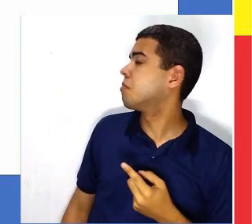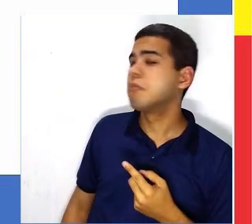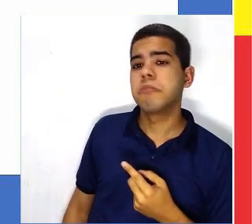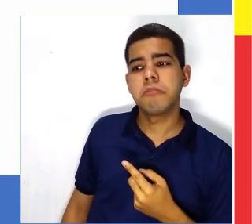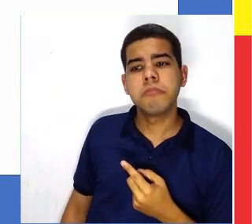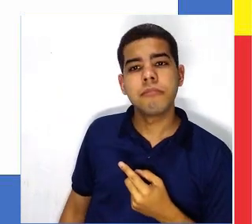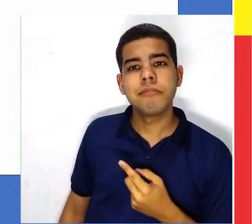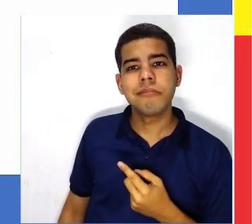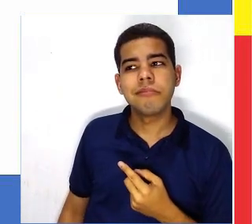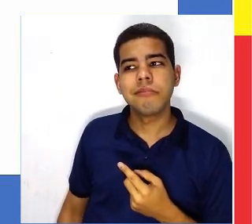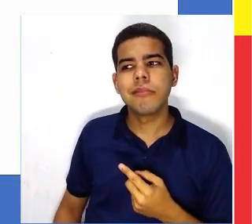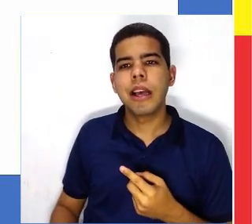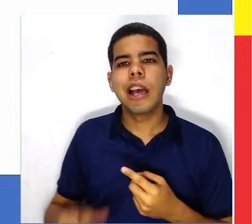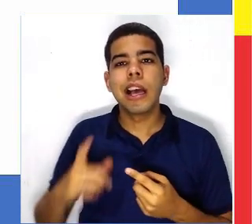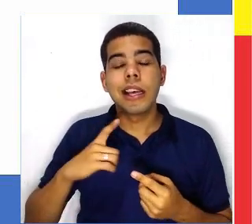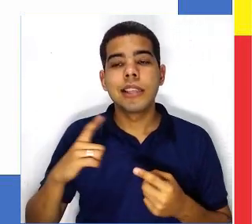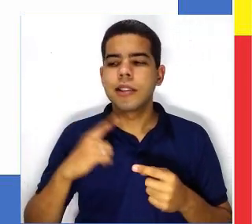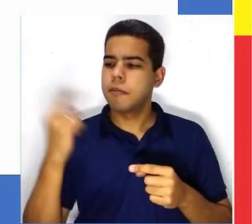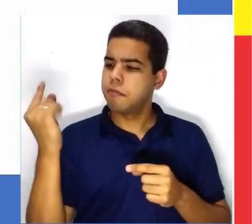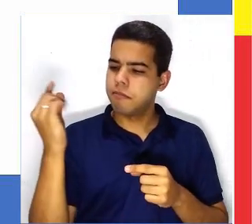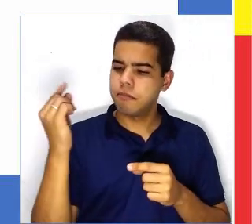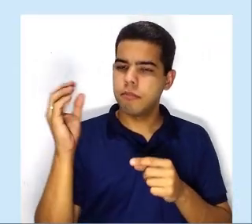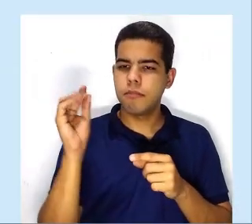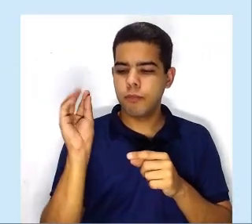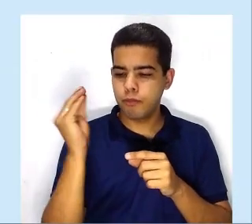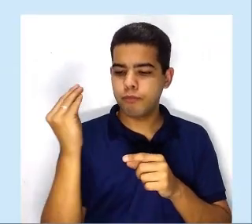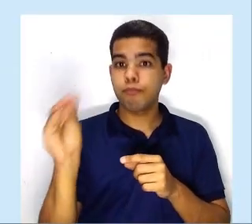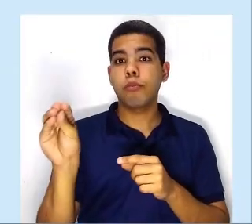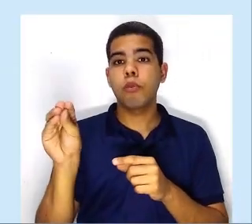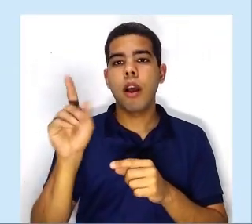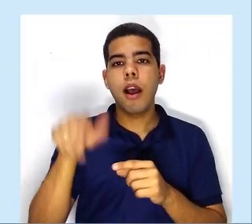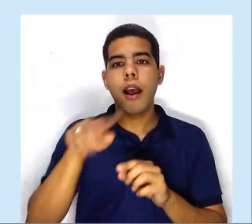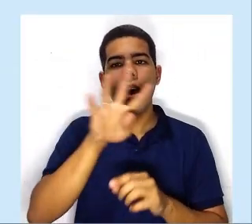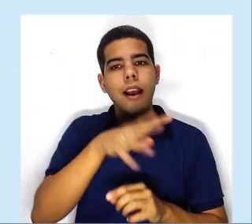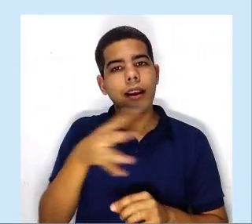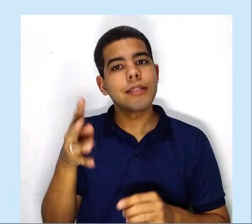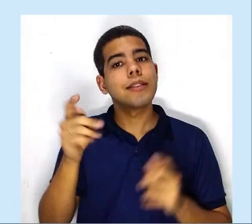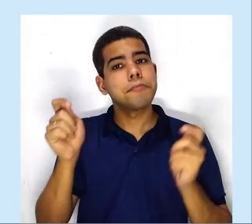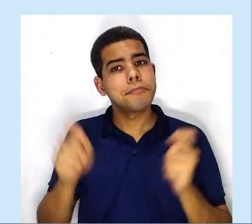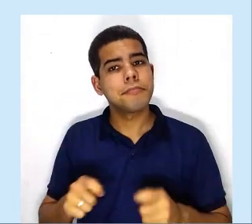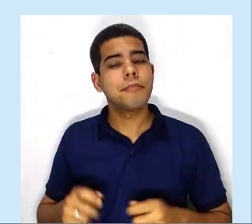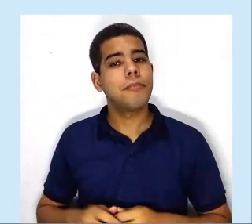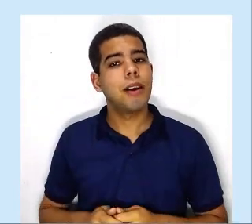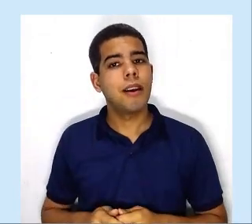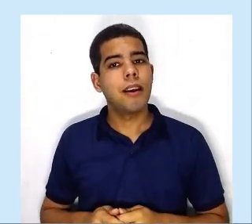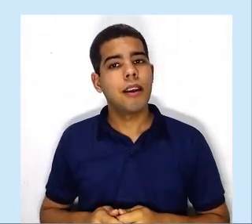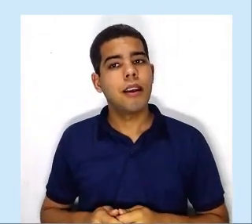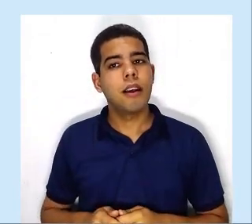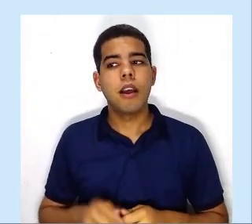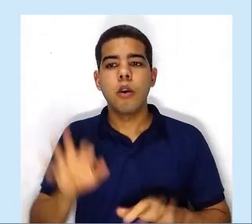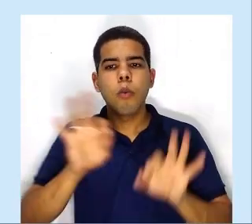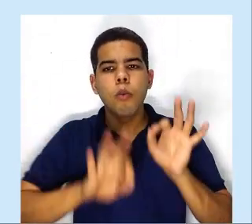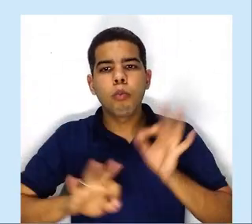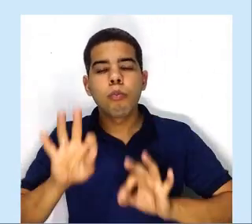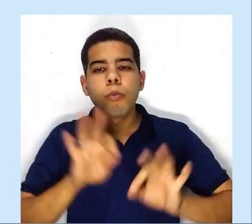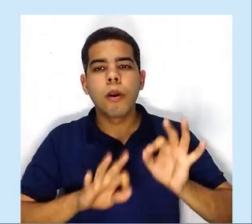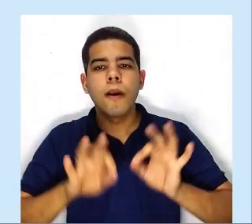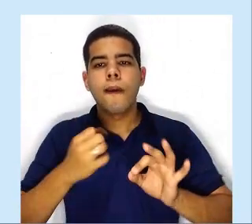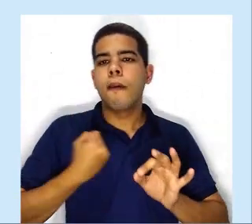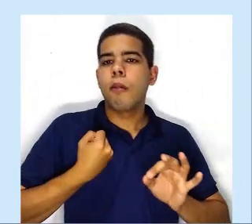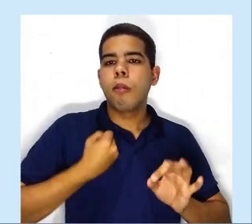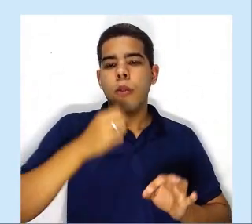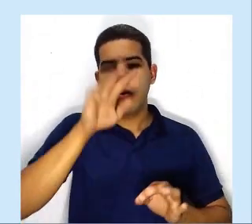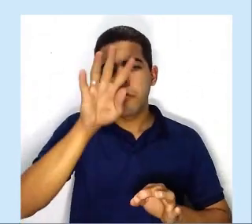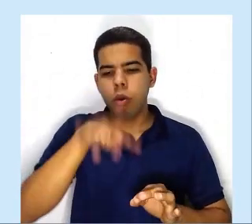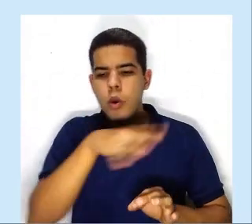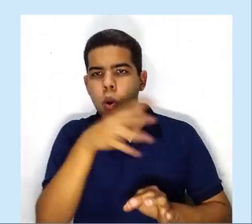Excel. Tem um ícone lá, inserir tabela. E aí com os dados que você tem, você vai organizar, por exemplo, a tabela com o número